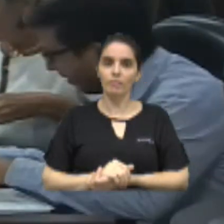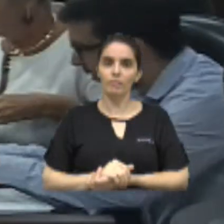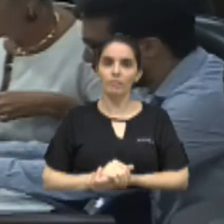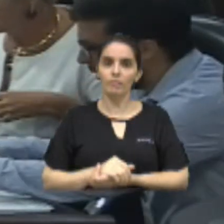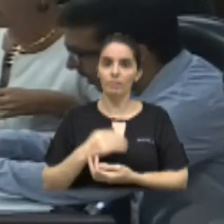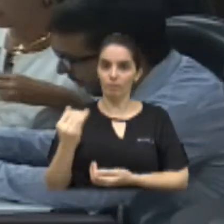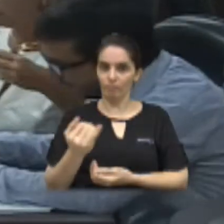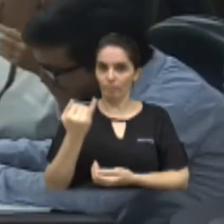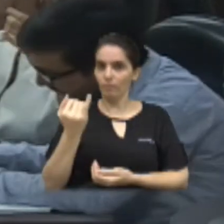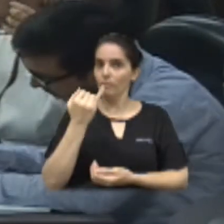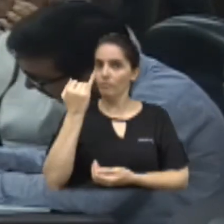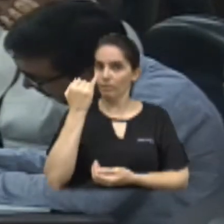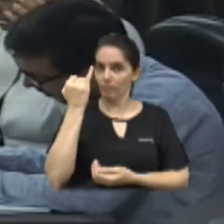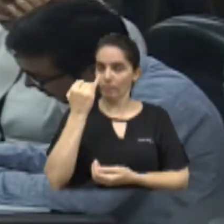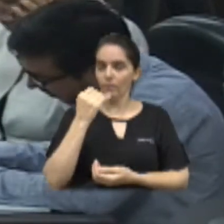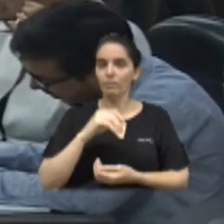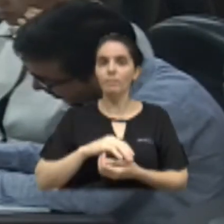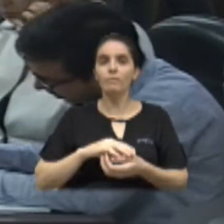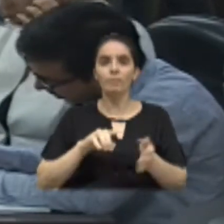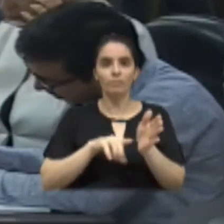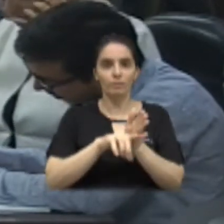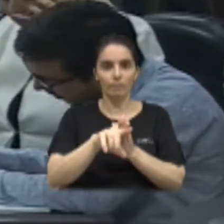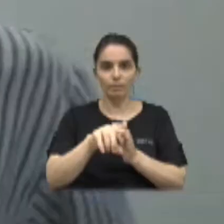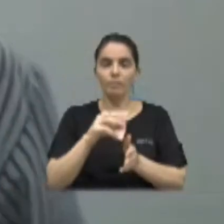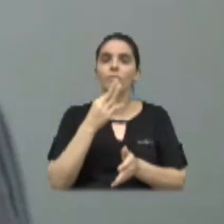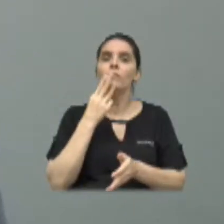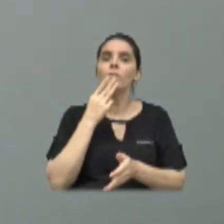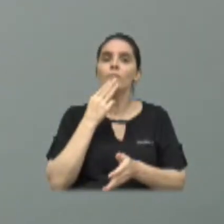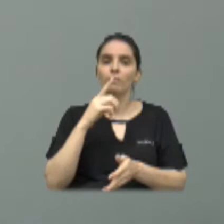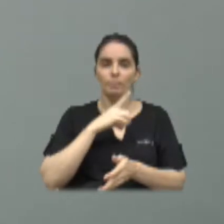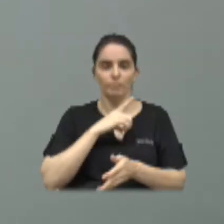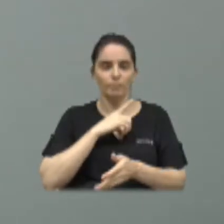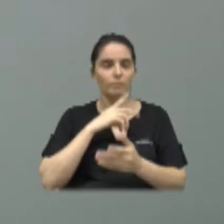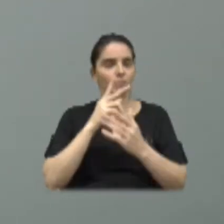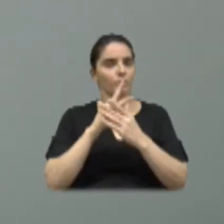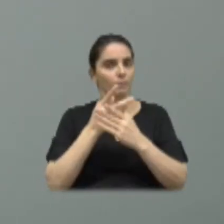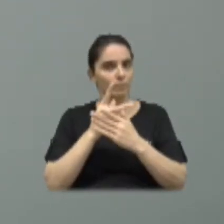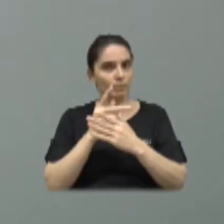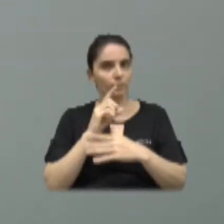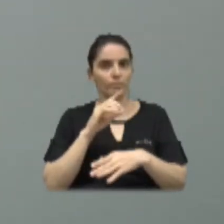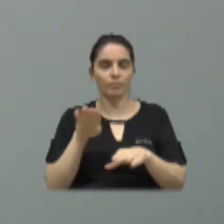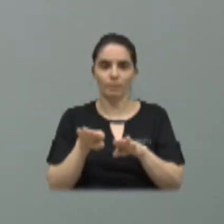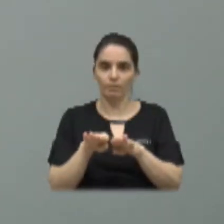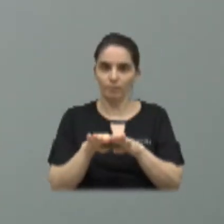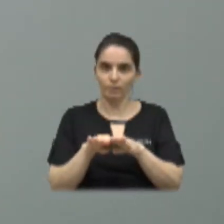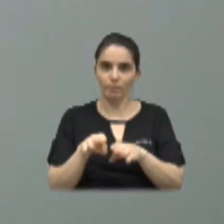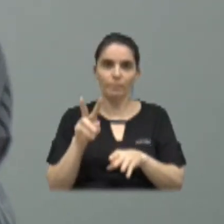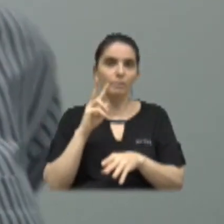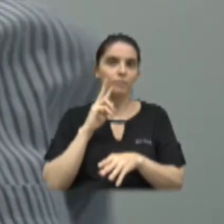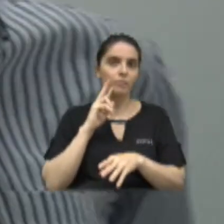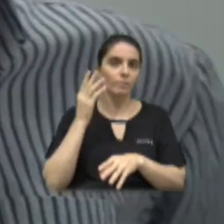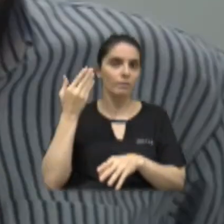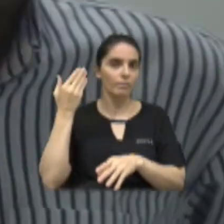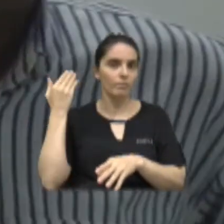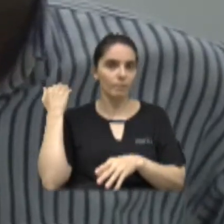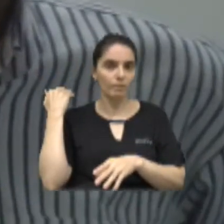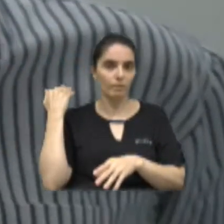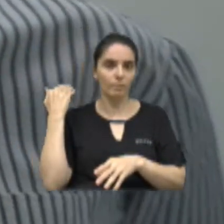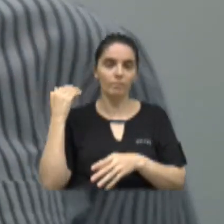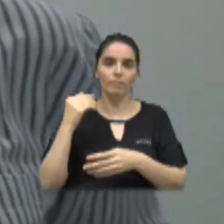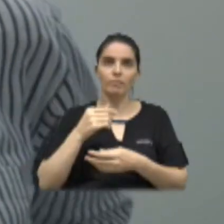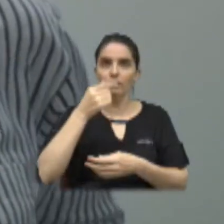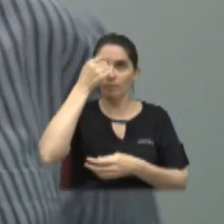esse requerimento. O vereador Vaguinho também tem um requerimento, o Helder. E na segunda-feira passada, na última sessão, o doutor